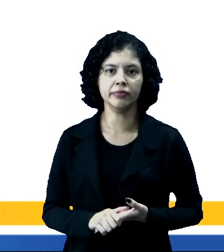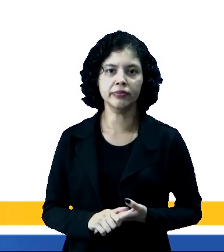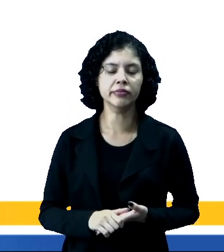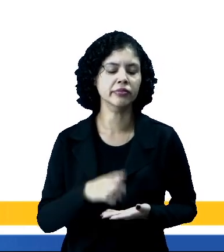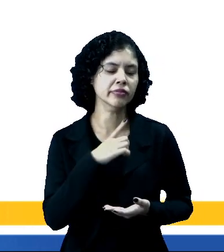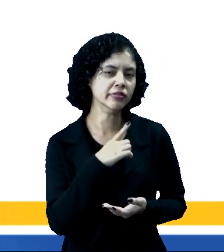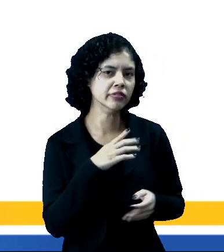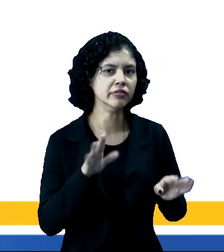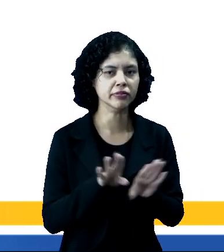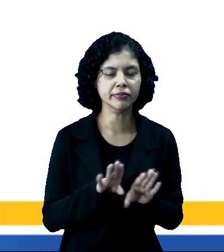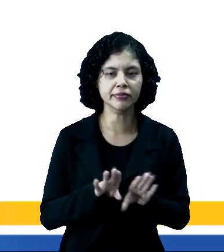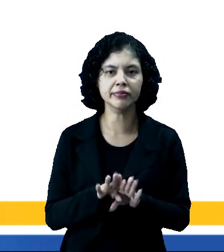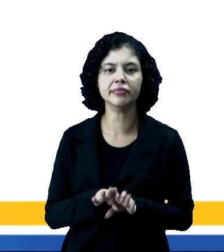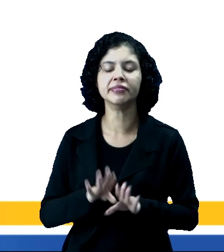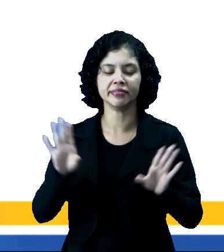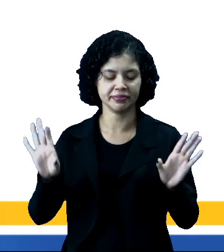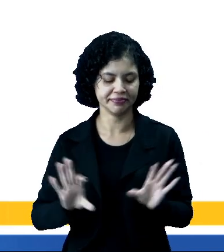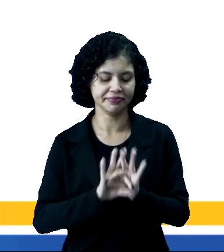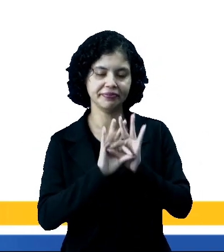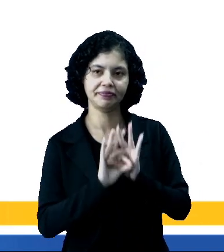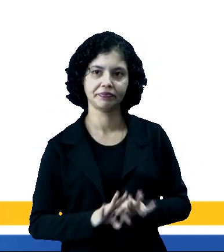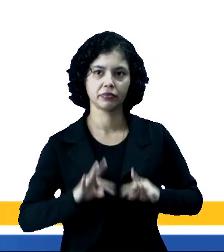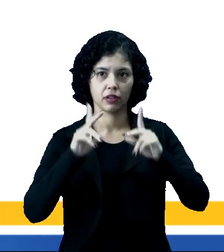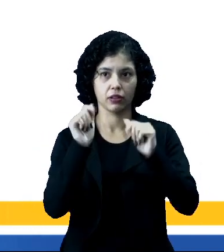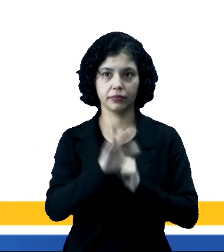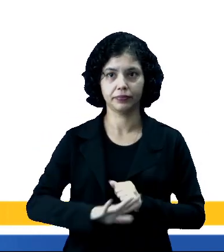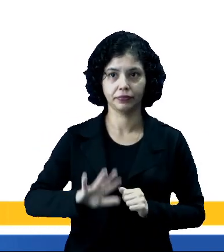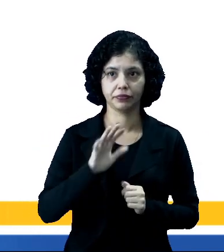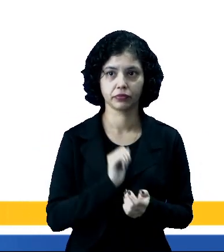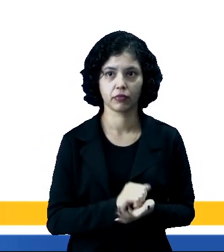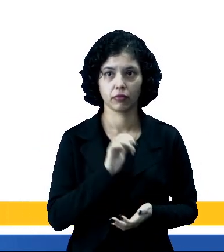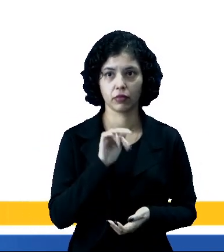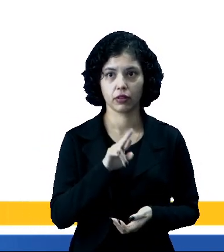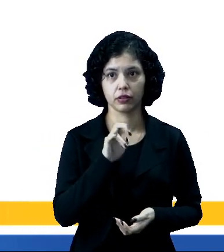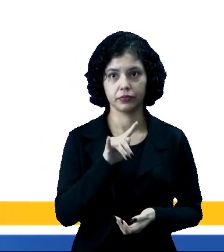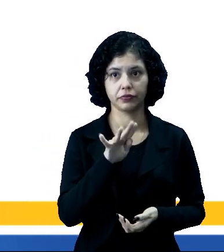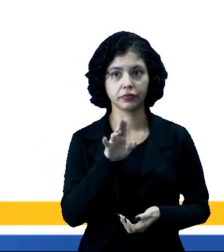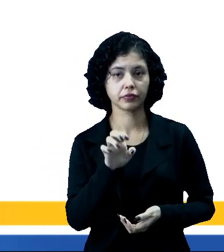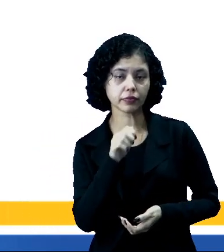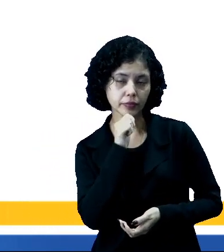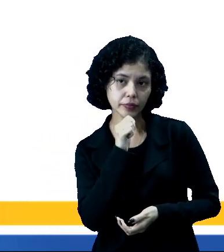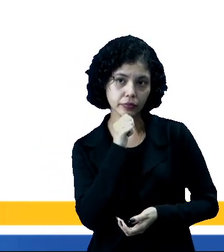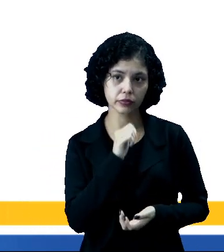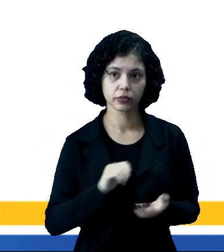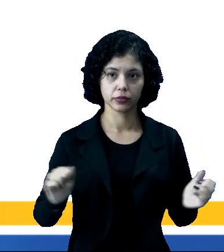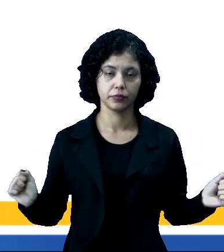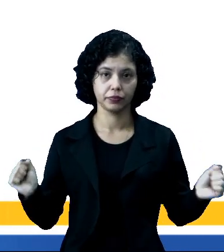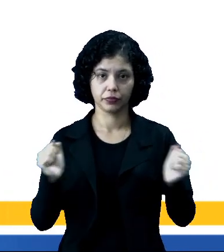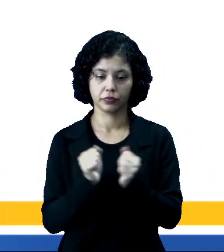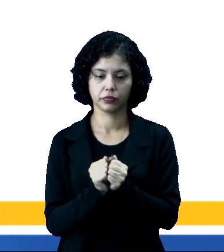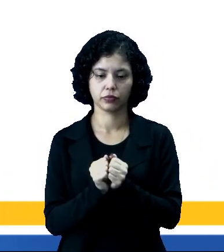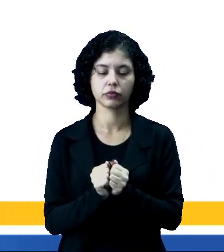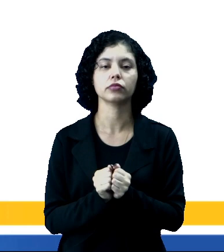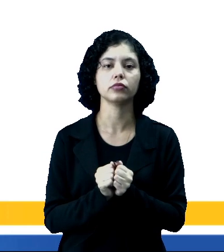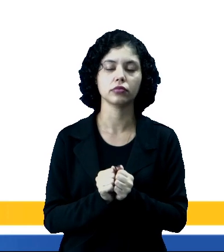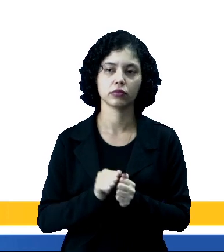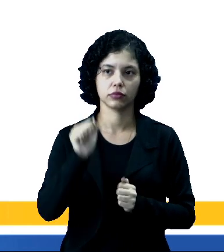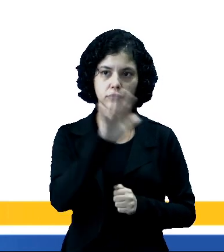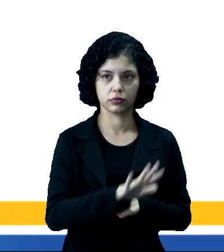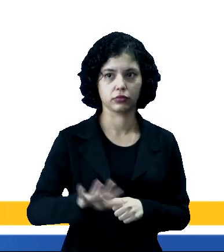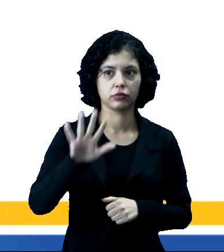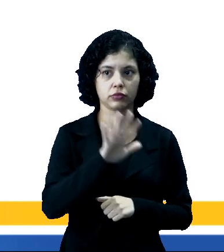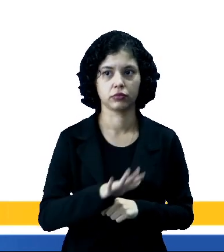E nós temos ali, entre tudo, né? Nós temos o referente, né? Que é o conjunto de tudo isso aí,